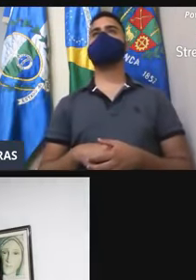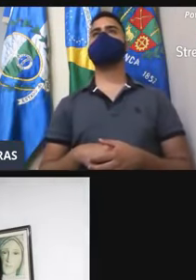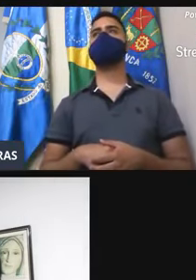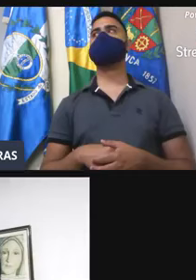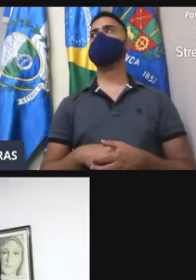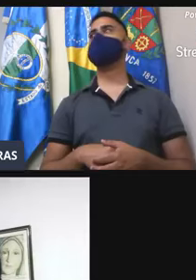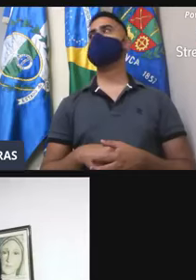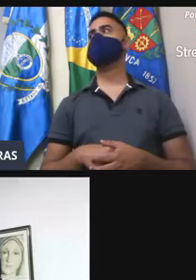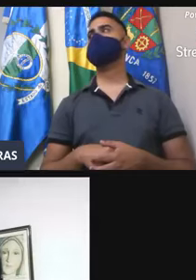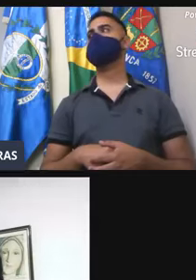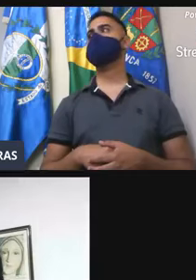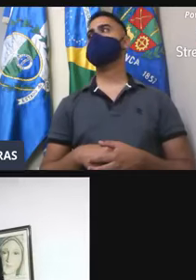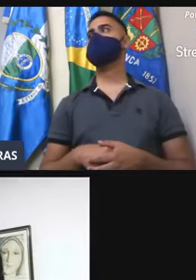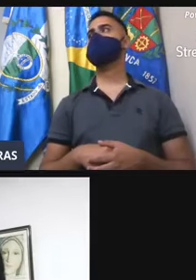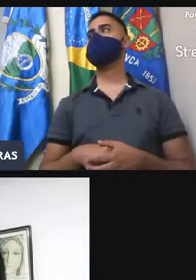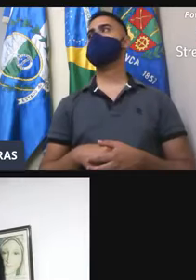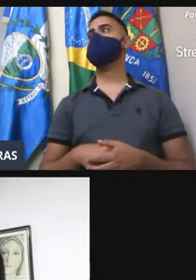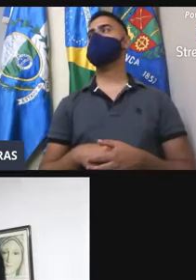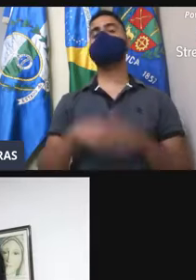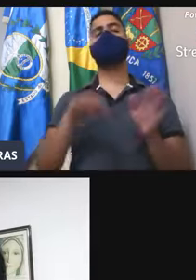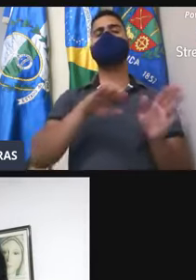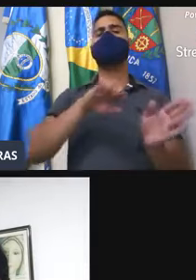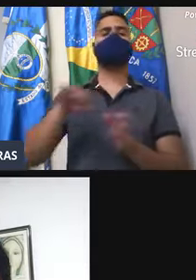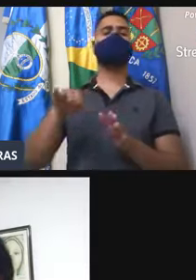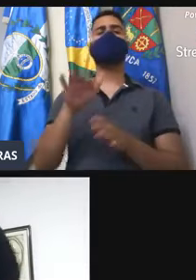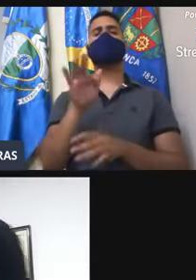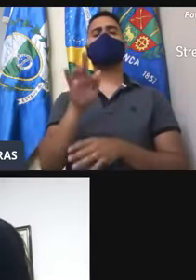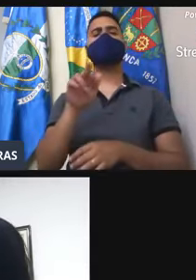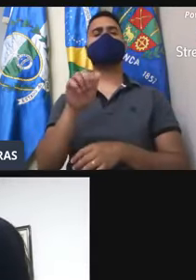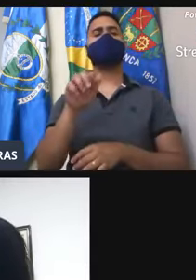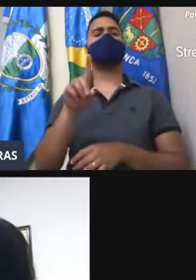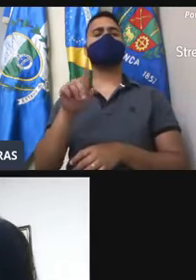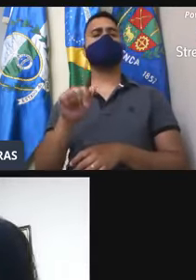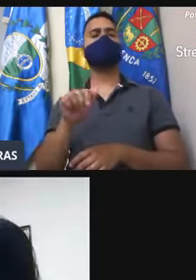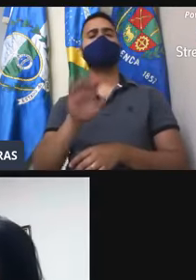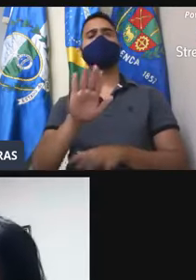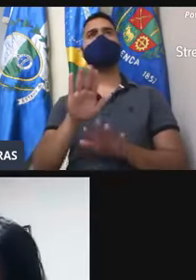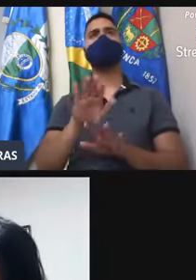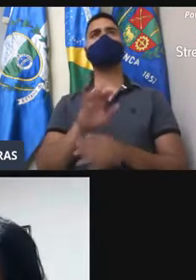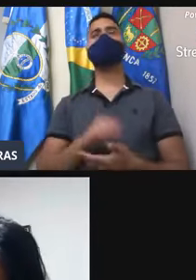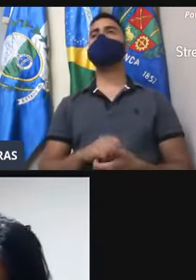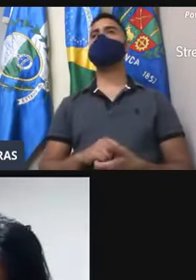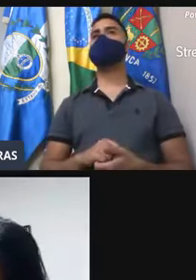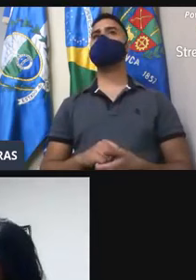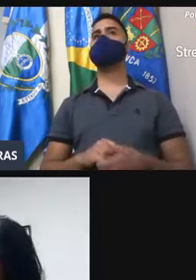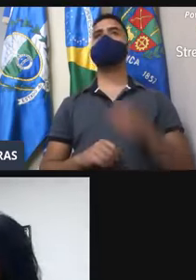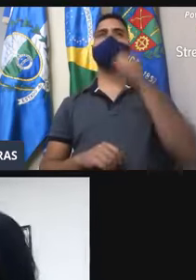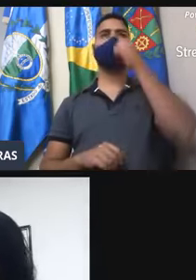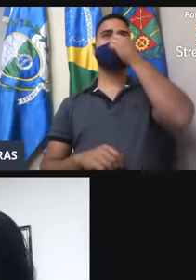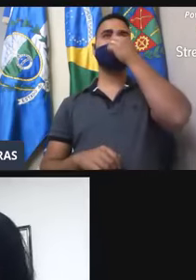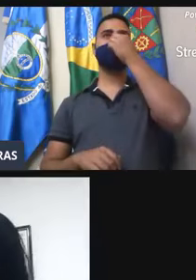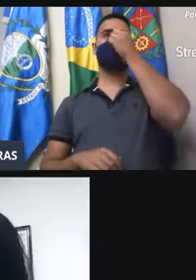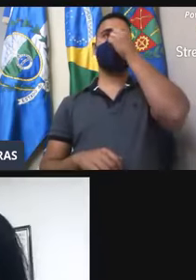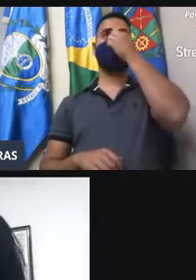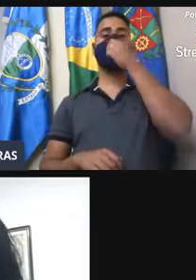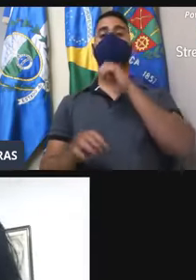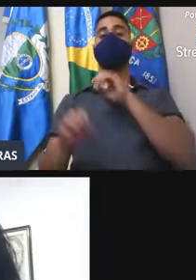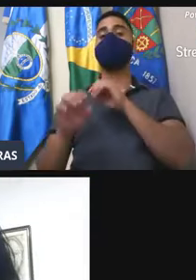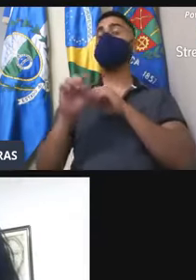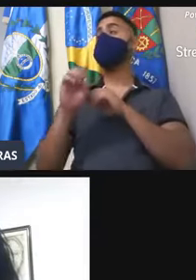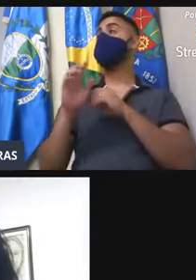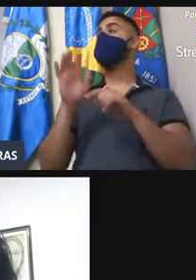e nas lonas, vamos tirar a fralda, já que é vedado, mas com recurso próprio... Esse benefício eventual, vereador, a gente só